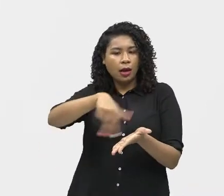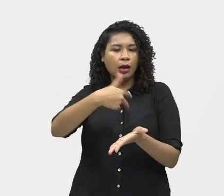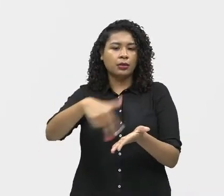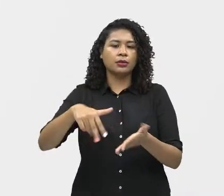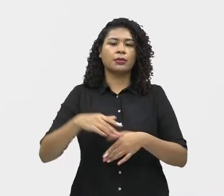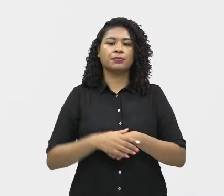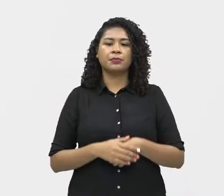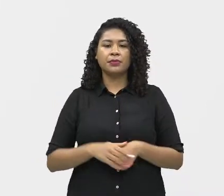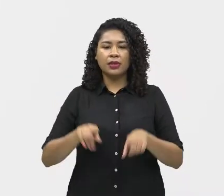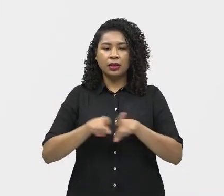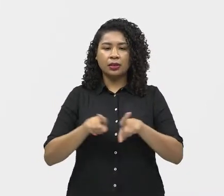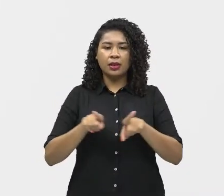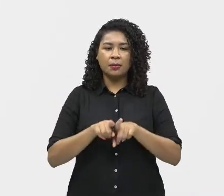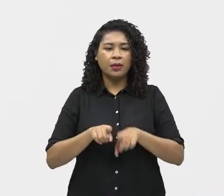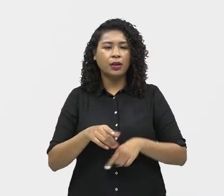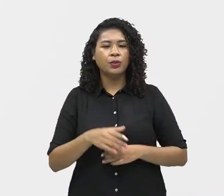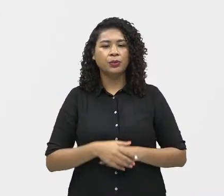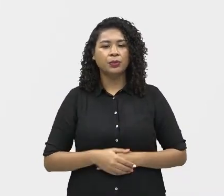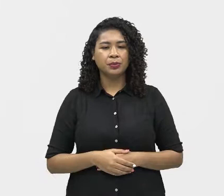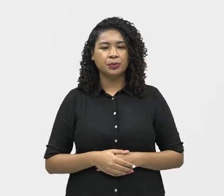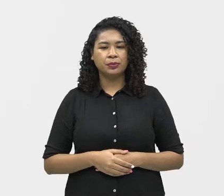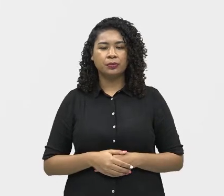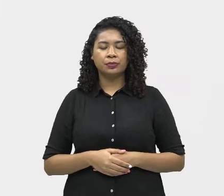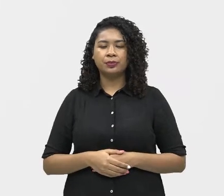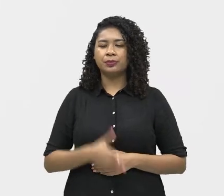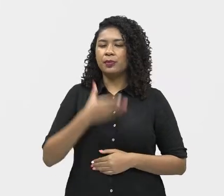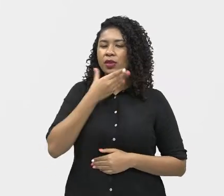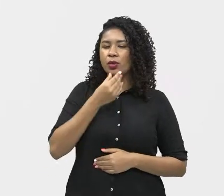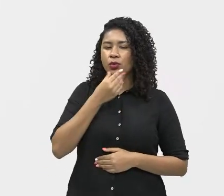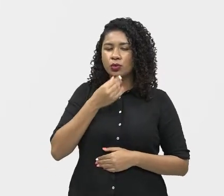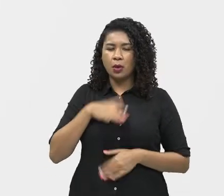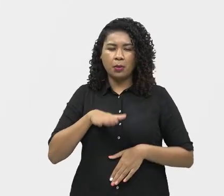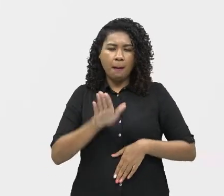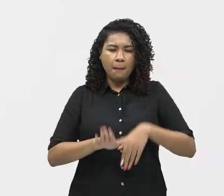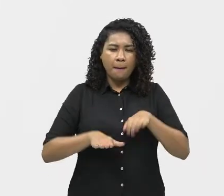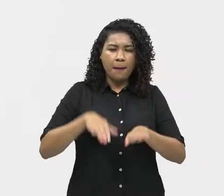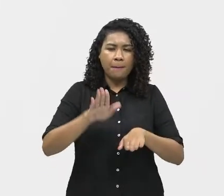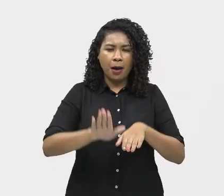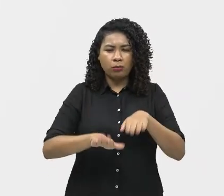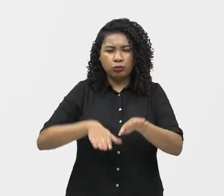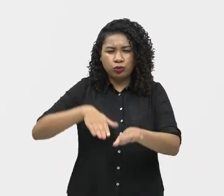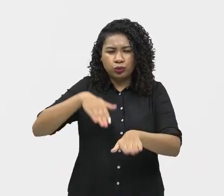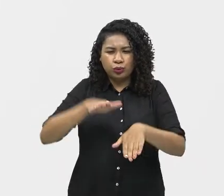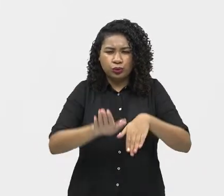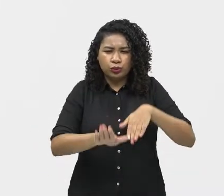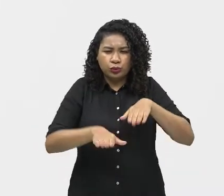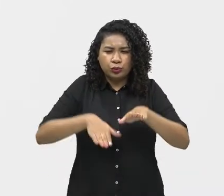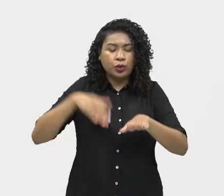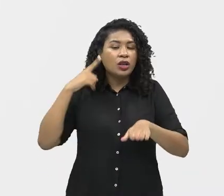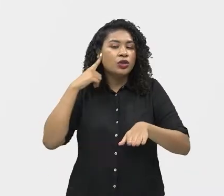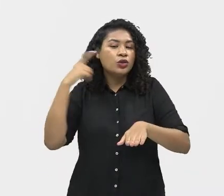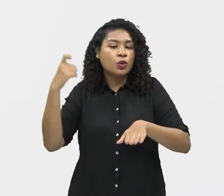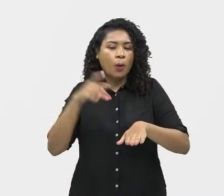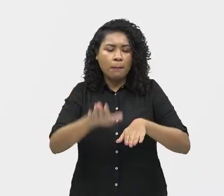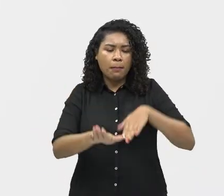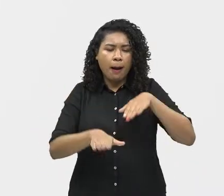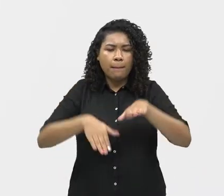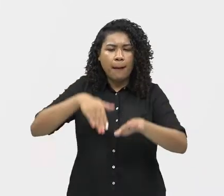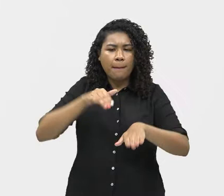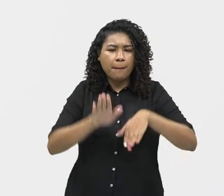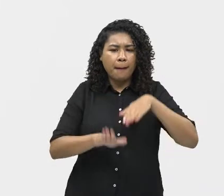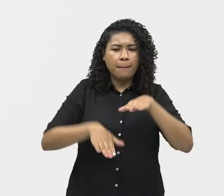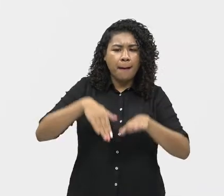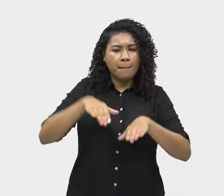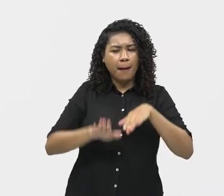os pés e dão volteios soltos. Então, essa dança acontece mais no sul, né,